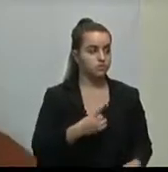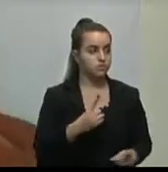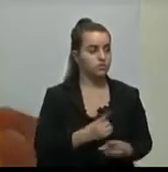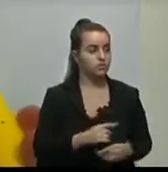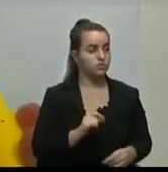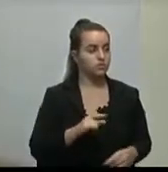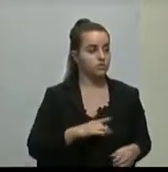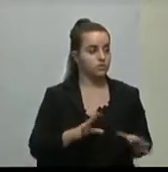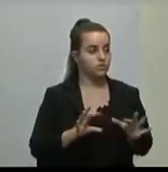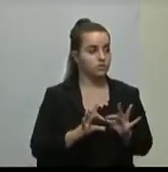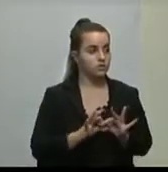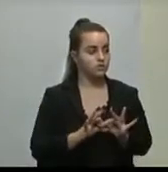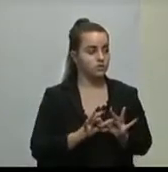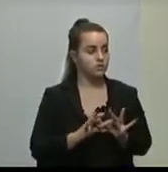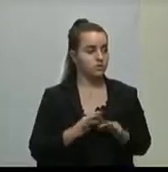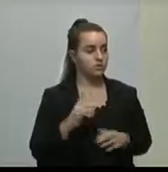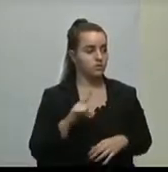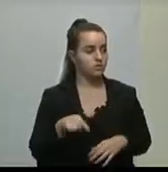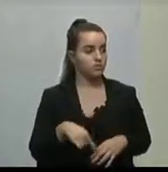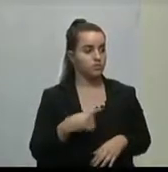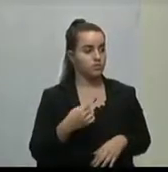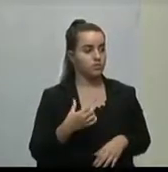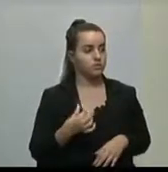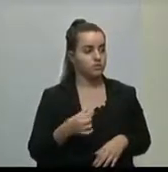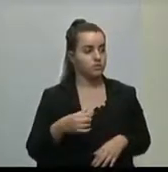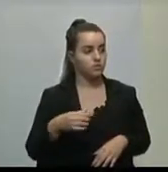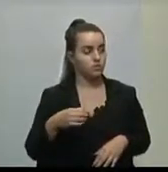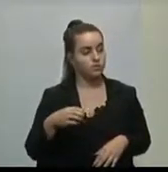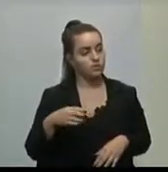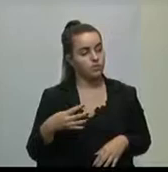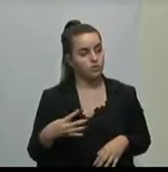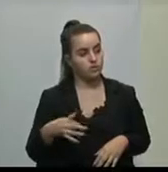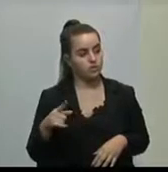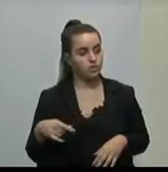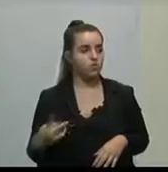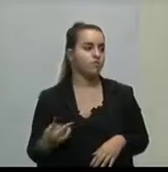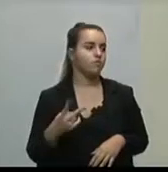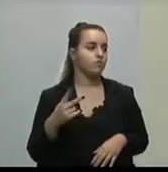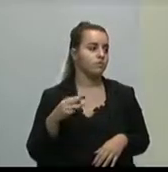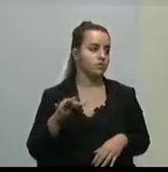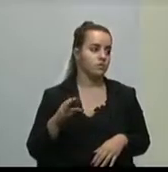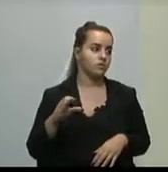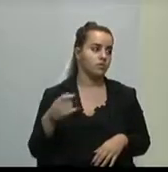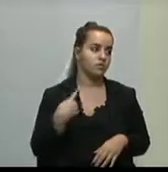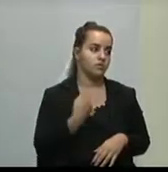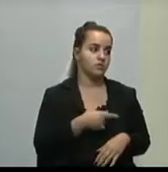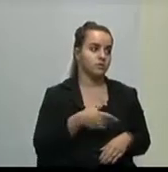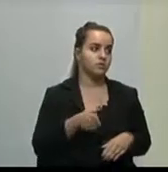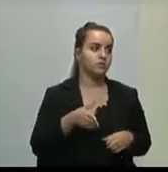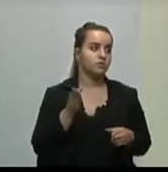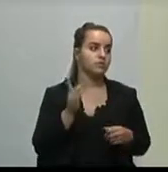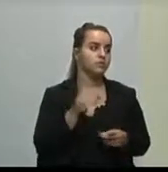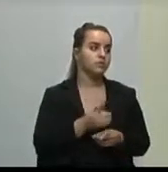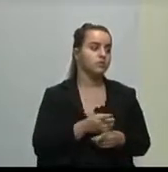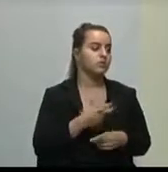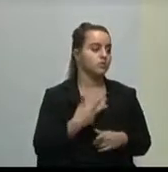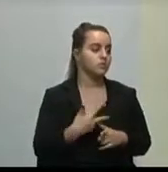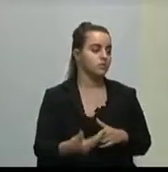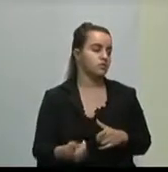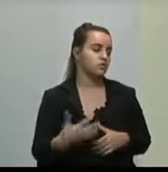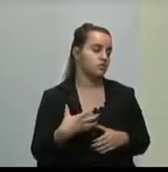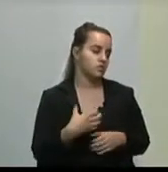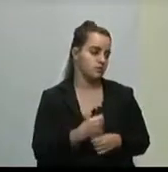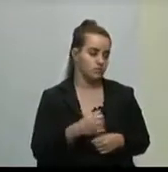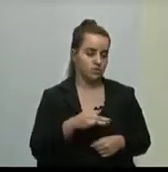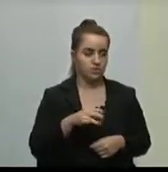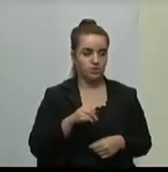que mais se aproxima de 1,64, que é o valor do TC que nós acabamos de descobrir resolvendo os cálculos